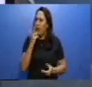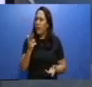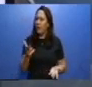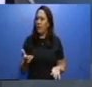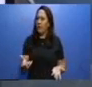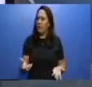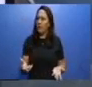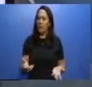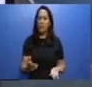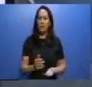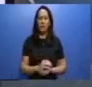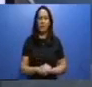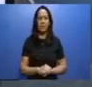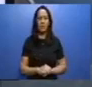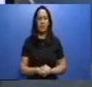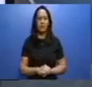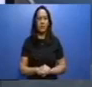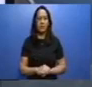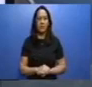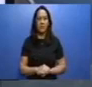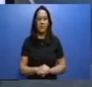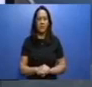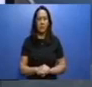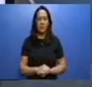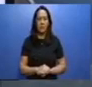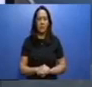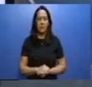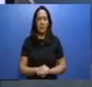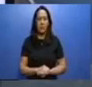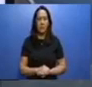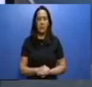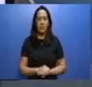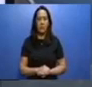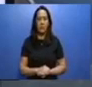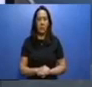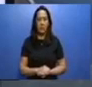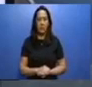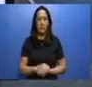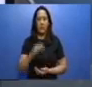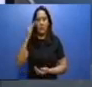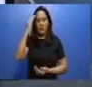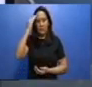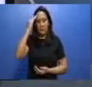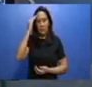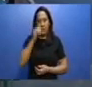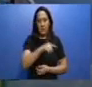parecido entre esses dois aqui? Vai pensando aí.